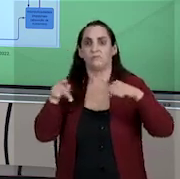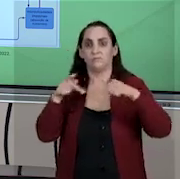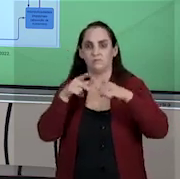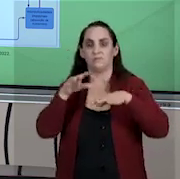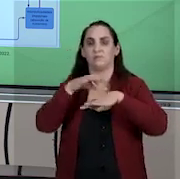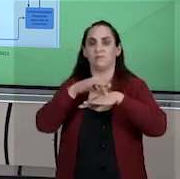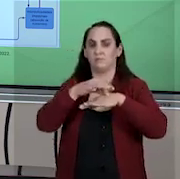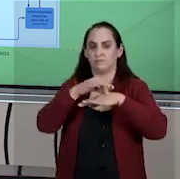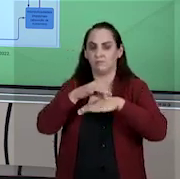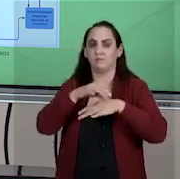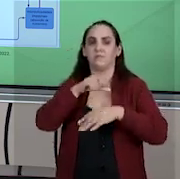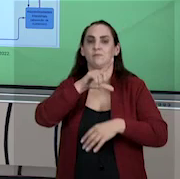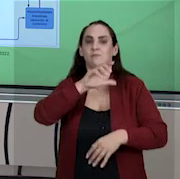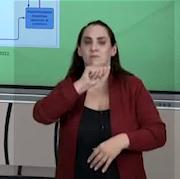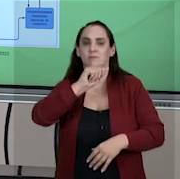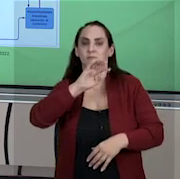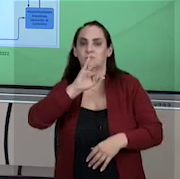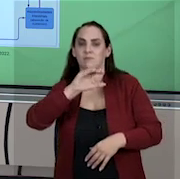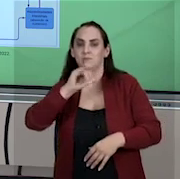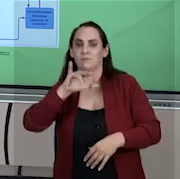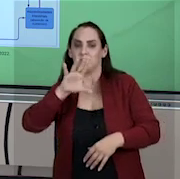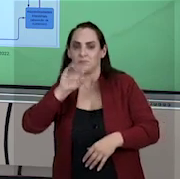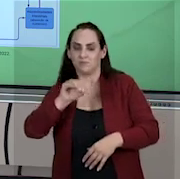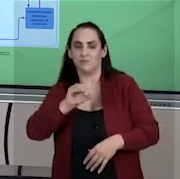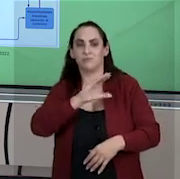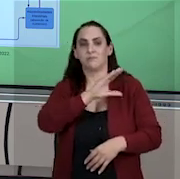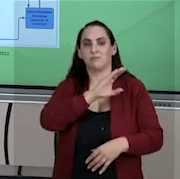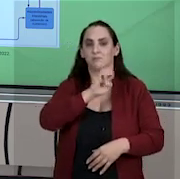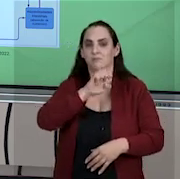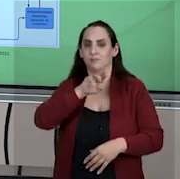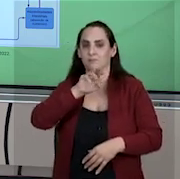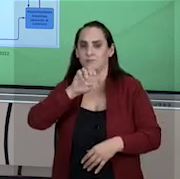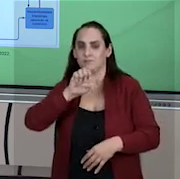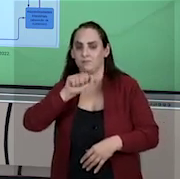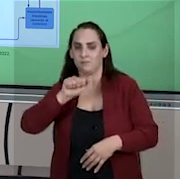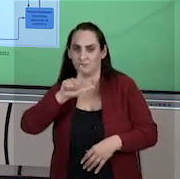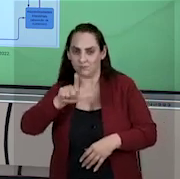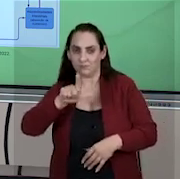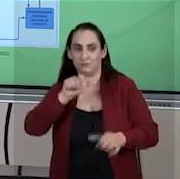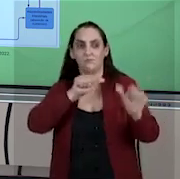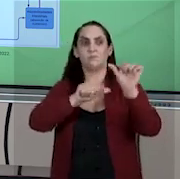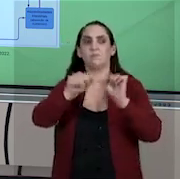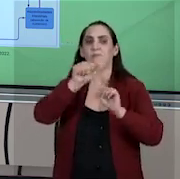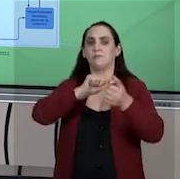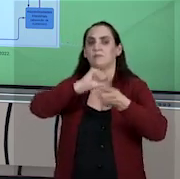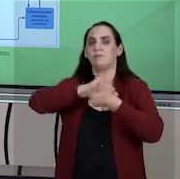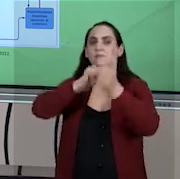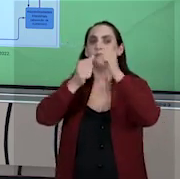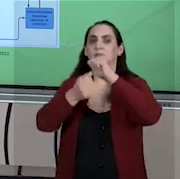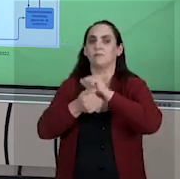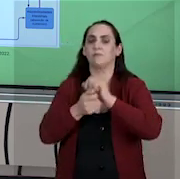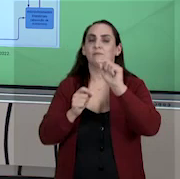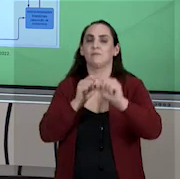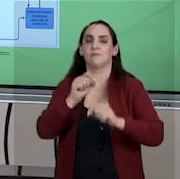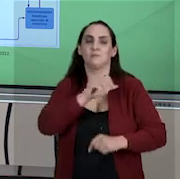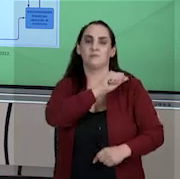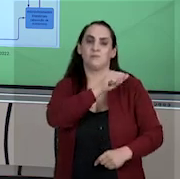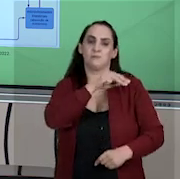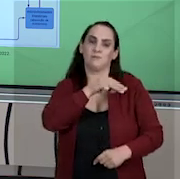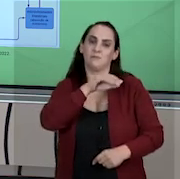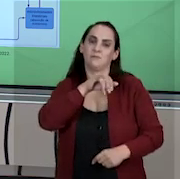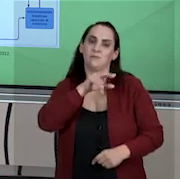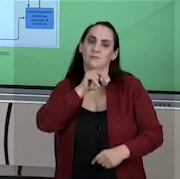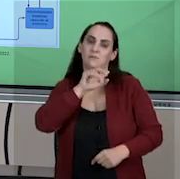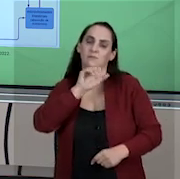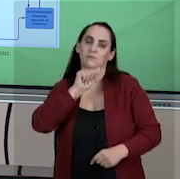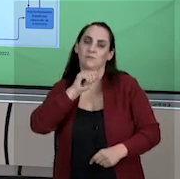carnes, laticínios, cereais, que vão ser digeridos também quimicamente e vão virar aminoácidos.